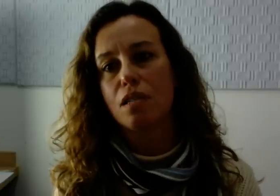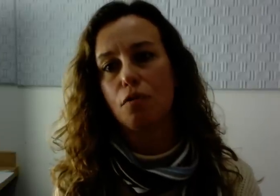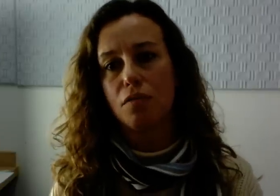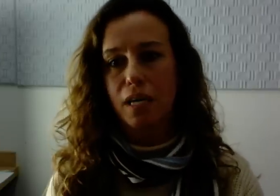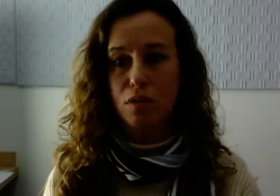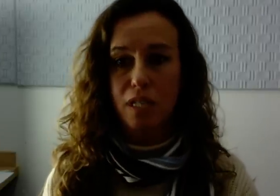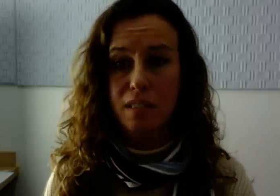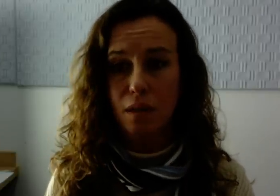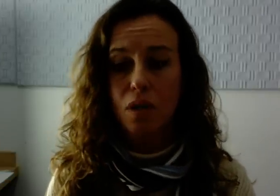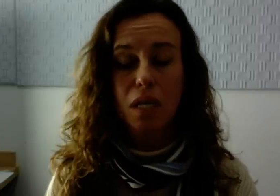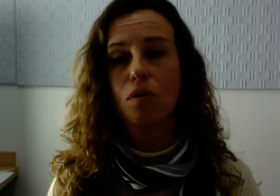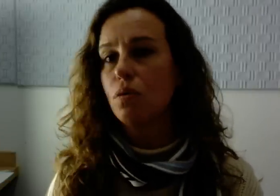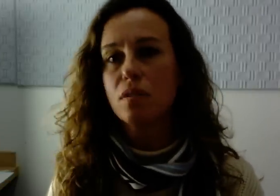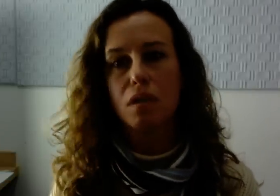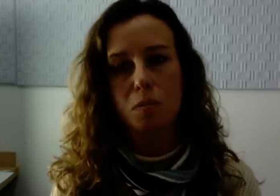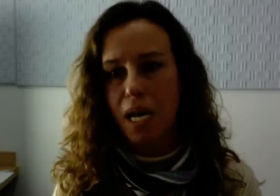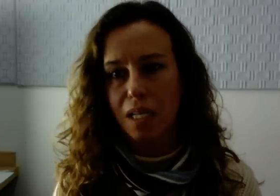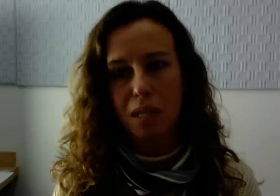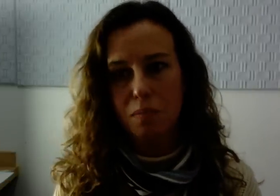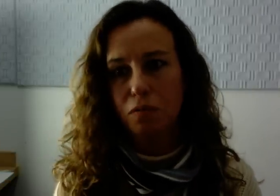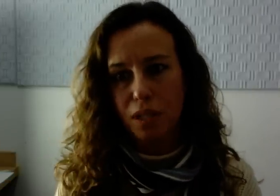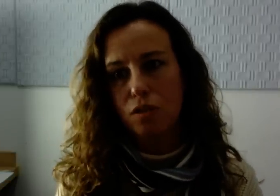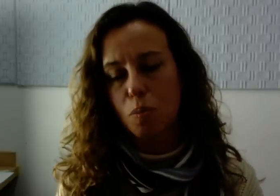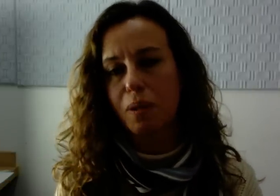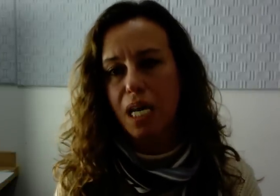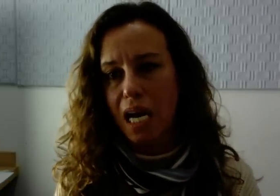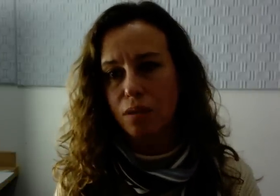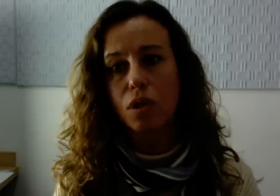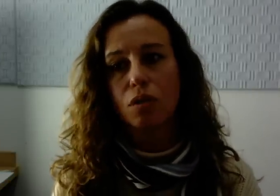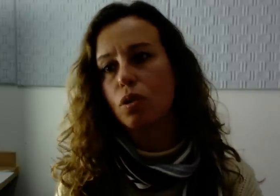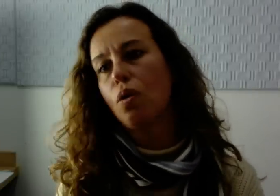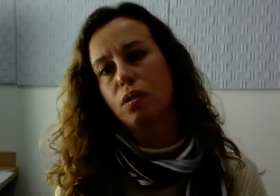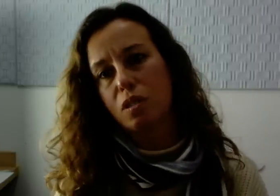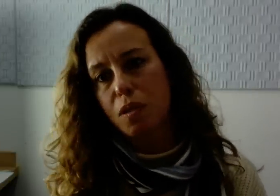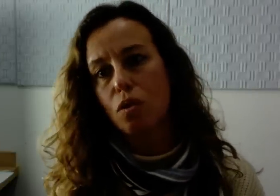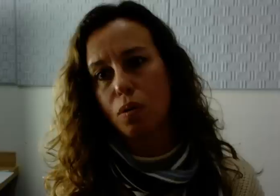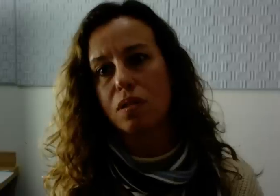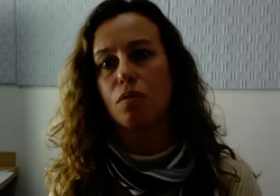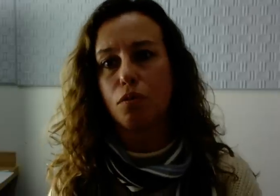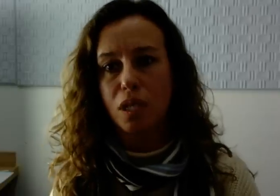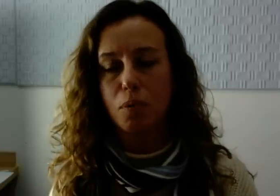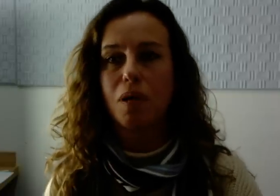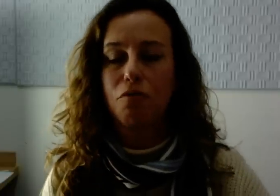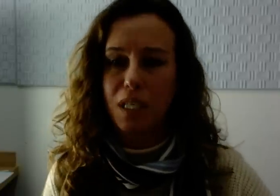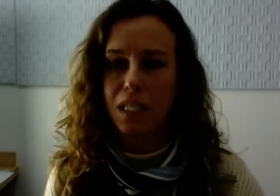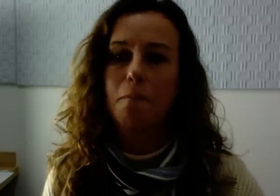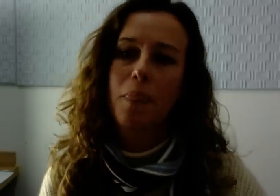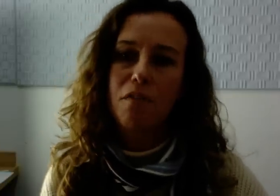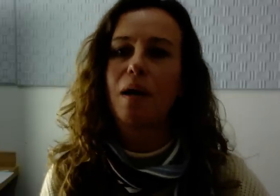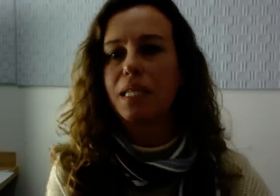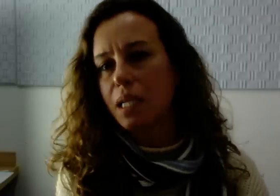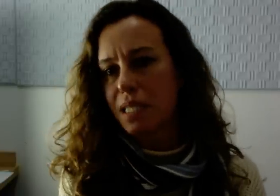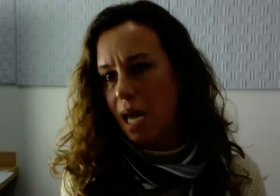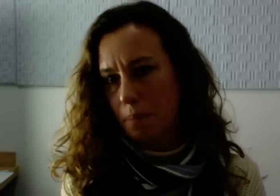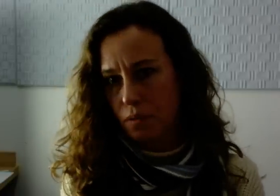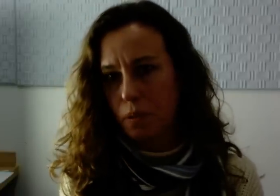gravidez eu vou levar em consideração que eu não consigo esperar na mesma fila de supermercado do que outras pessoas então eu vou ir para uma fila que